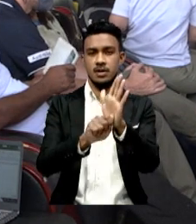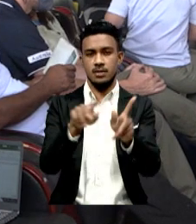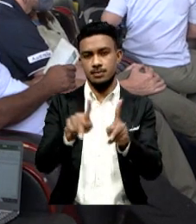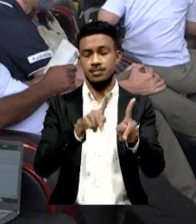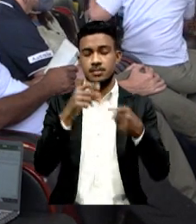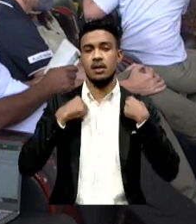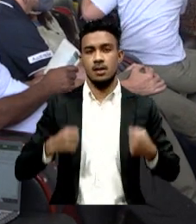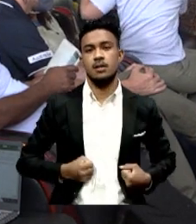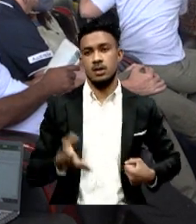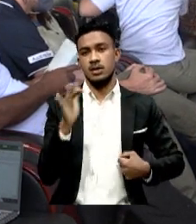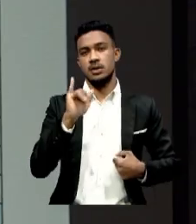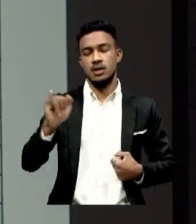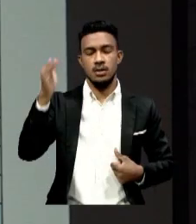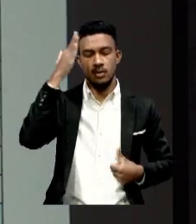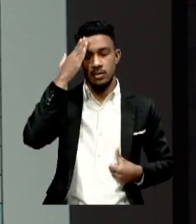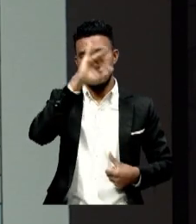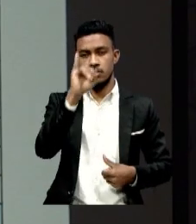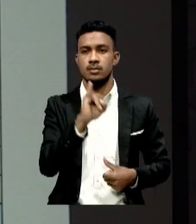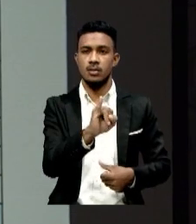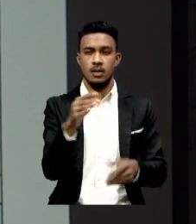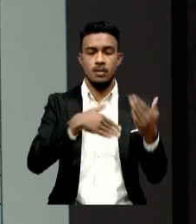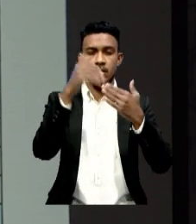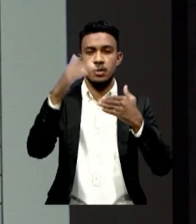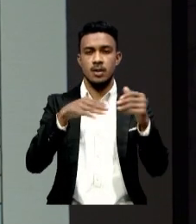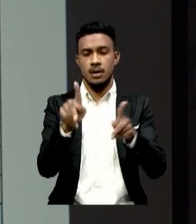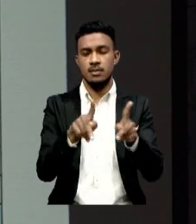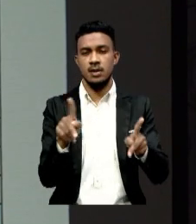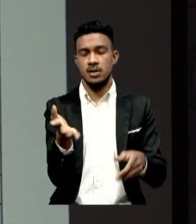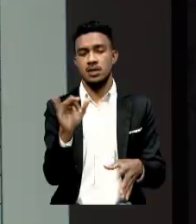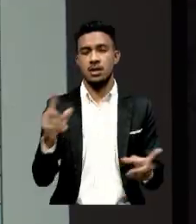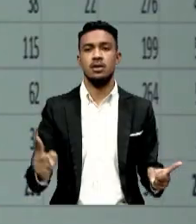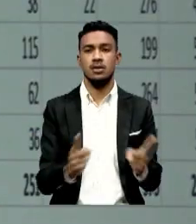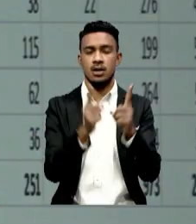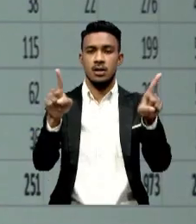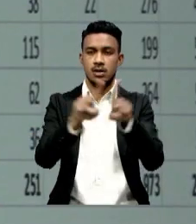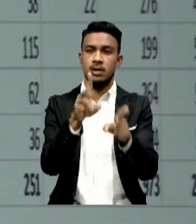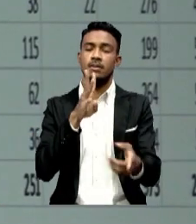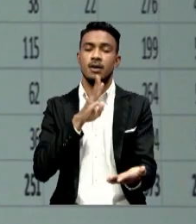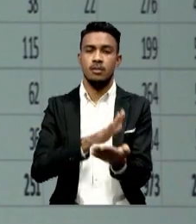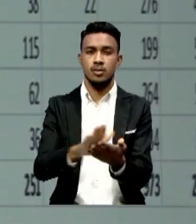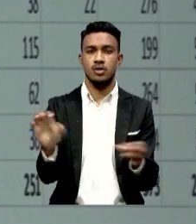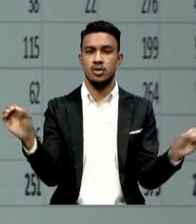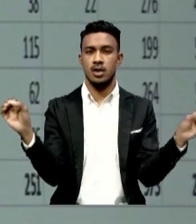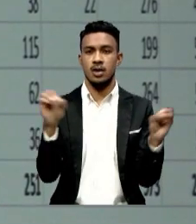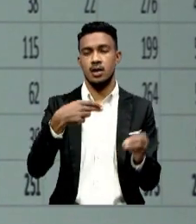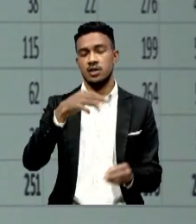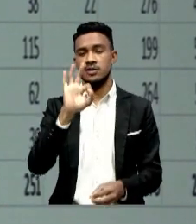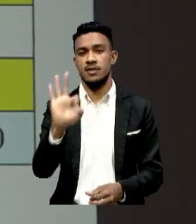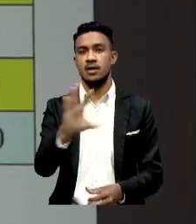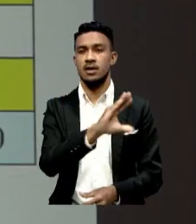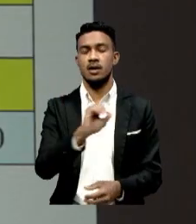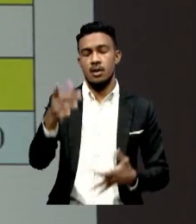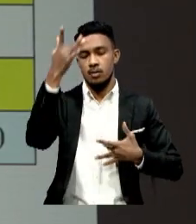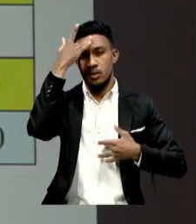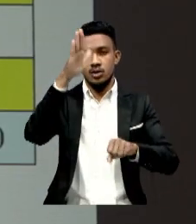saúde Siramos identifica problema na né, comunidade enfrenta, Macanesan, Bemos Laia, Sentina, Moras